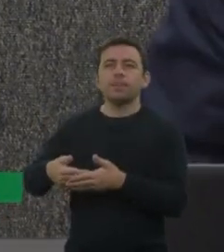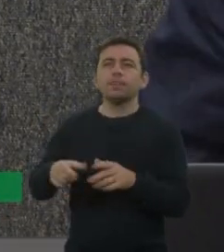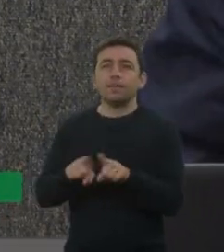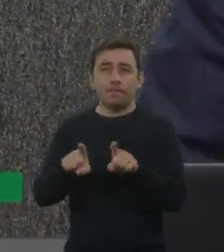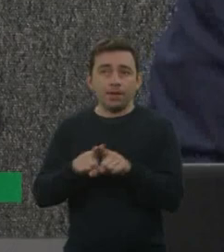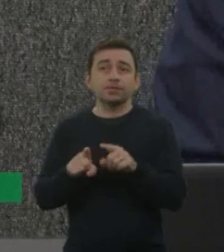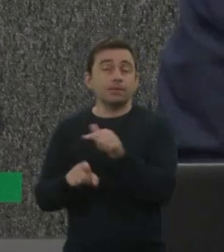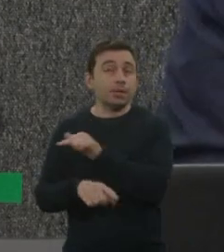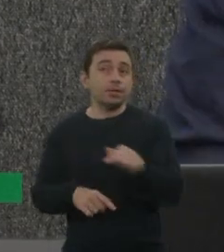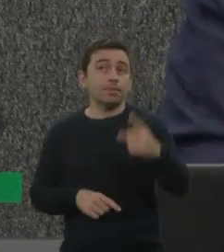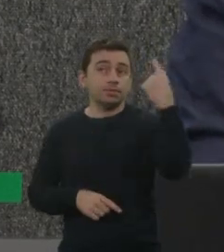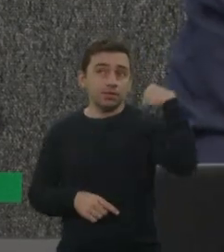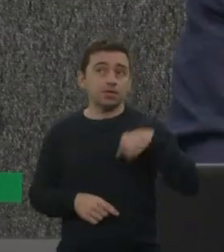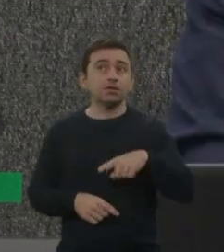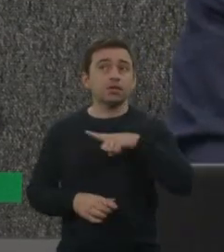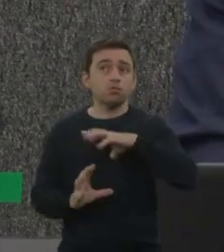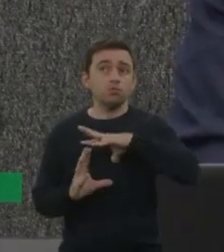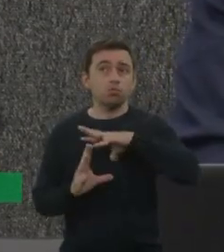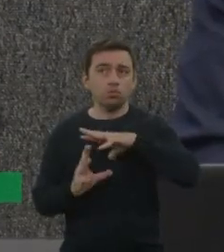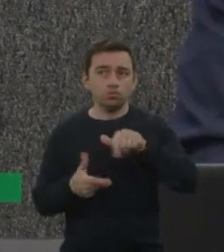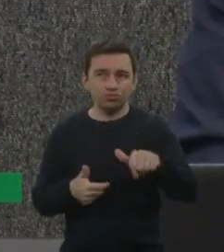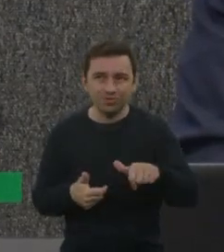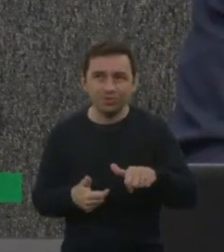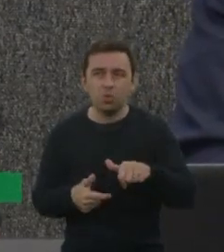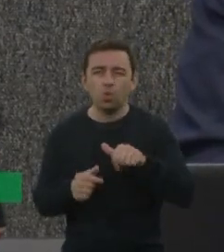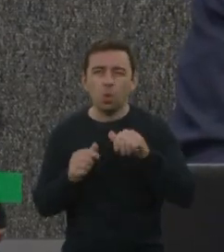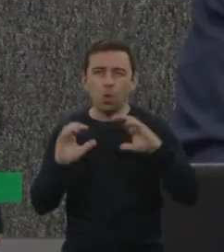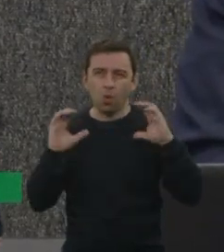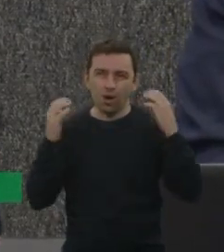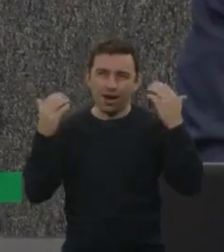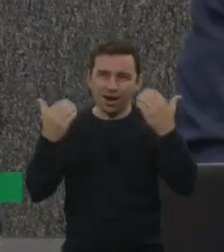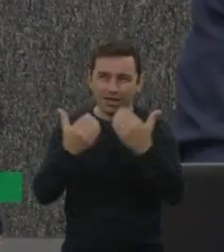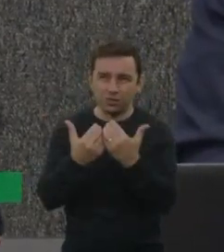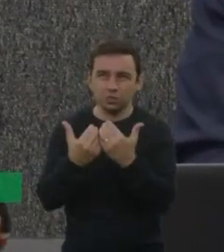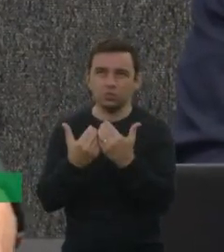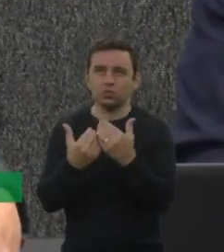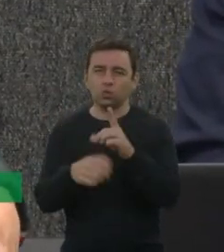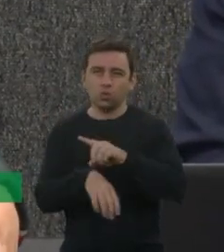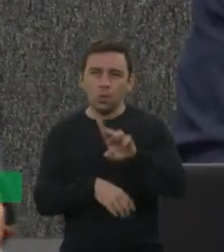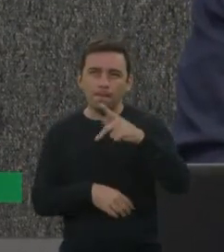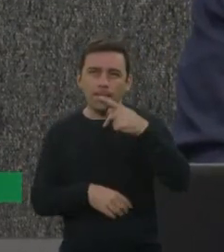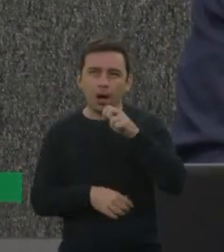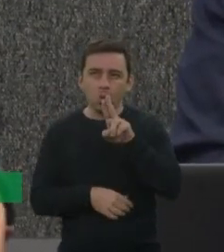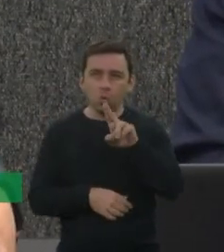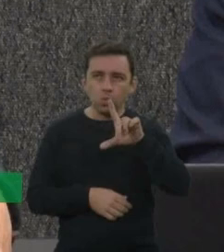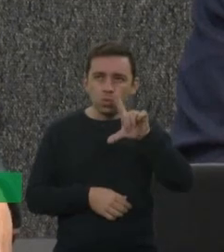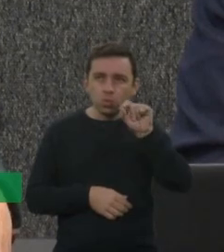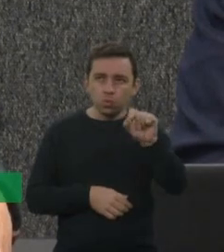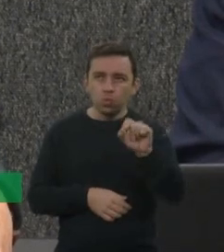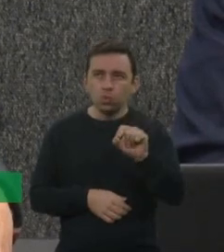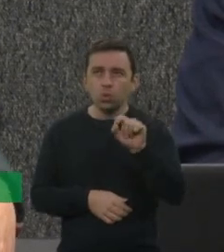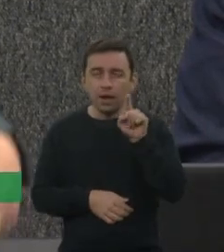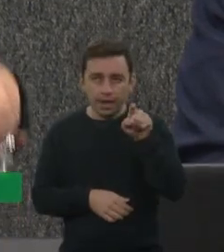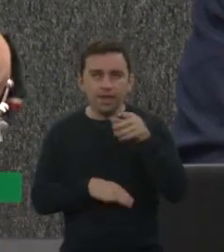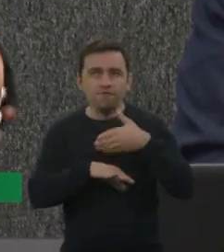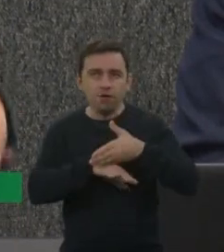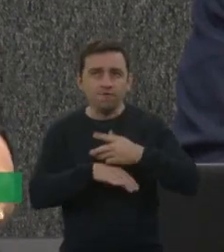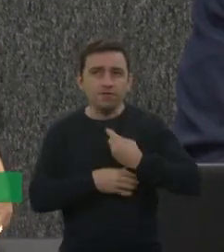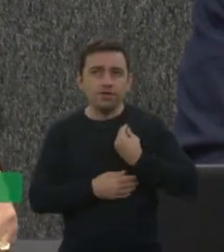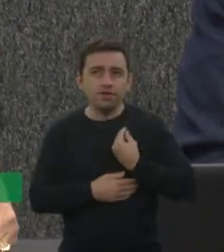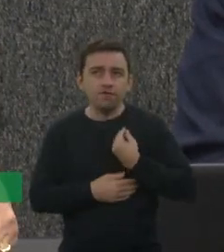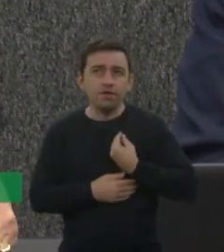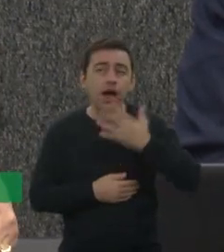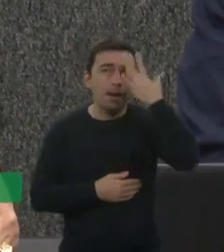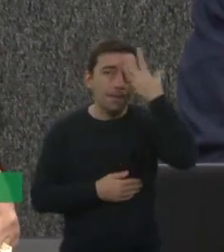congresso internacional em São Paulo, que o Dr. Paulo, que é um dos nossos médicos do Hospital Infantil, estava presente. Amanhã